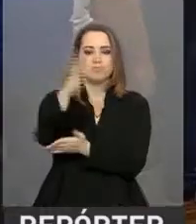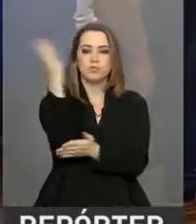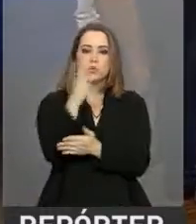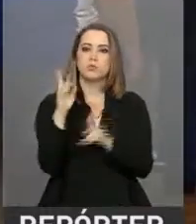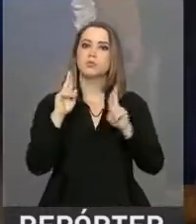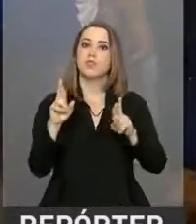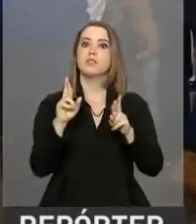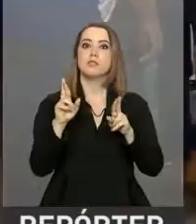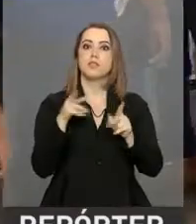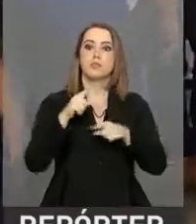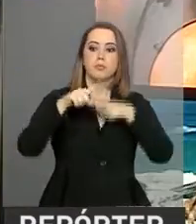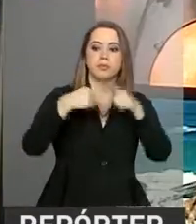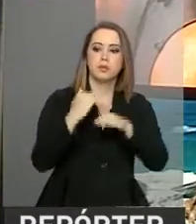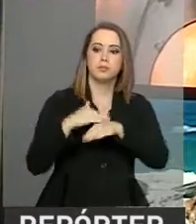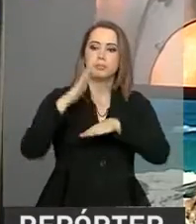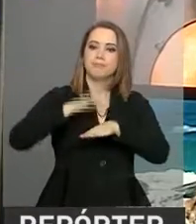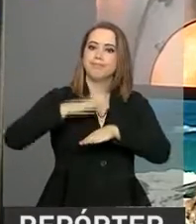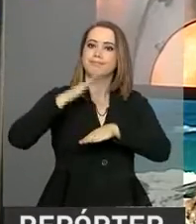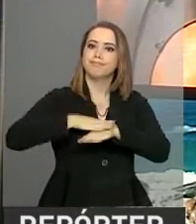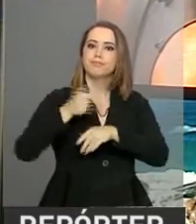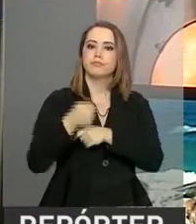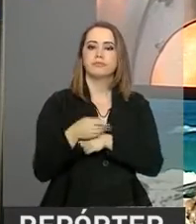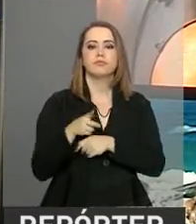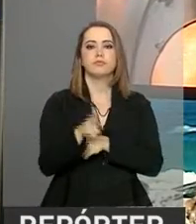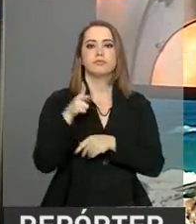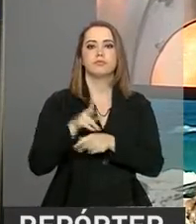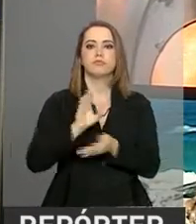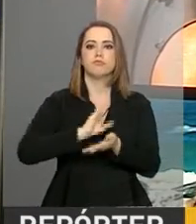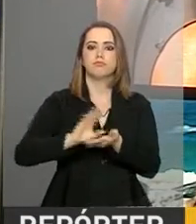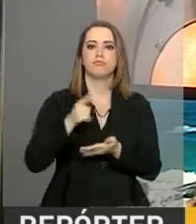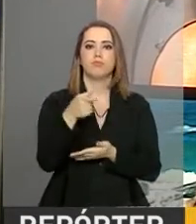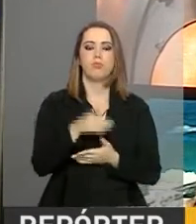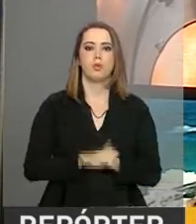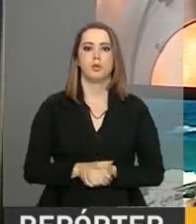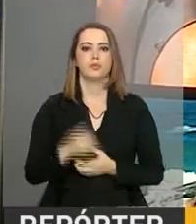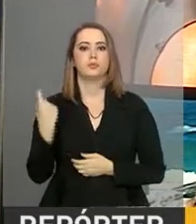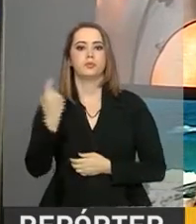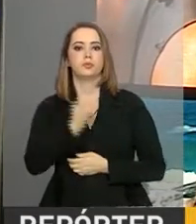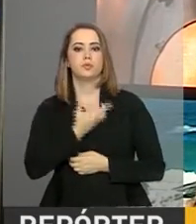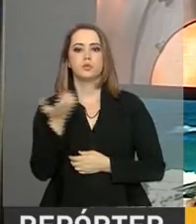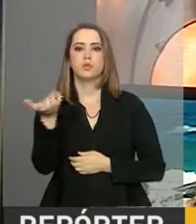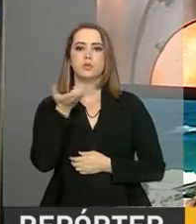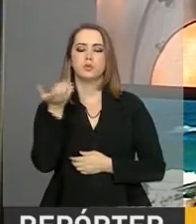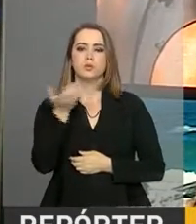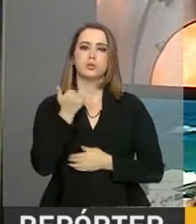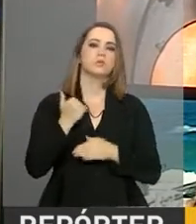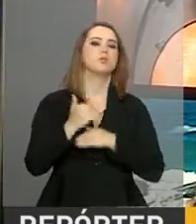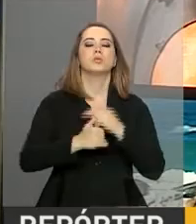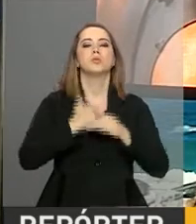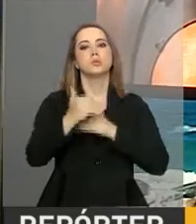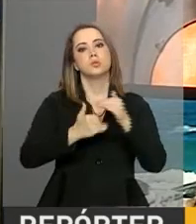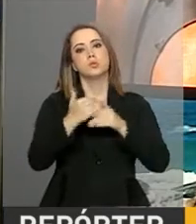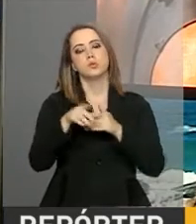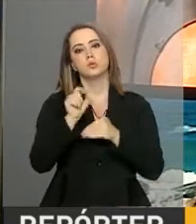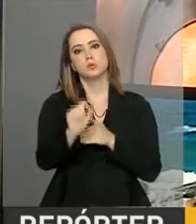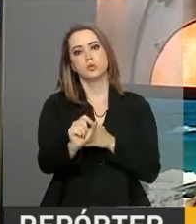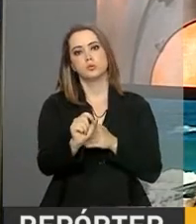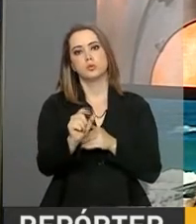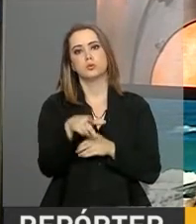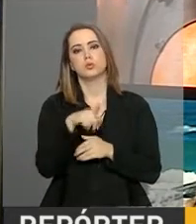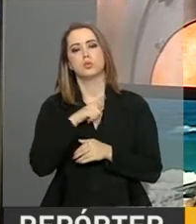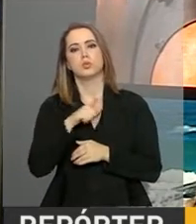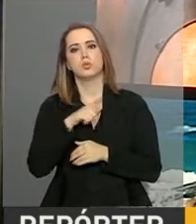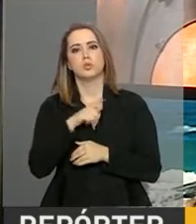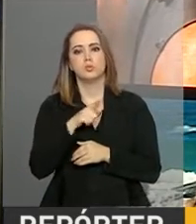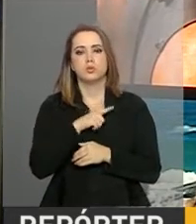para os próximos anos. A gente pretende manter o que a gente tem, o consolidar se encaixa nessa parte, que é ter o número, a